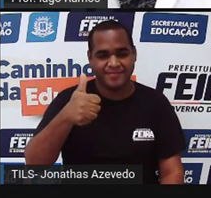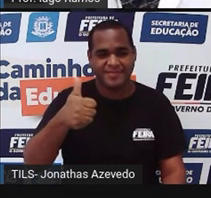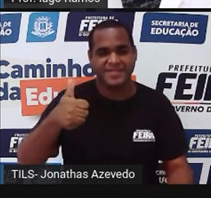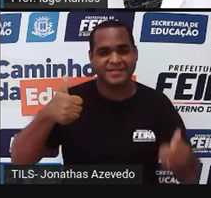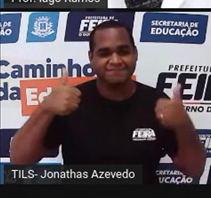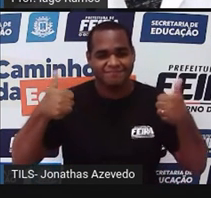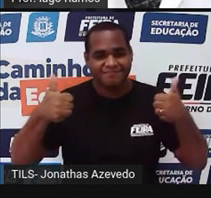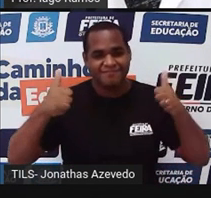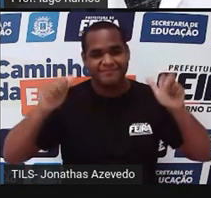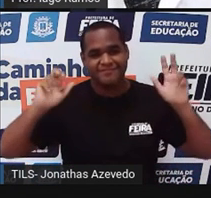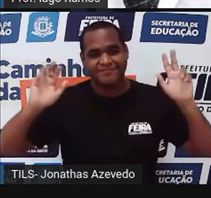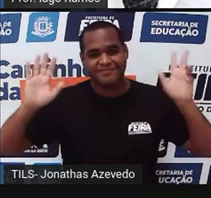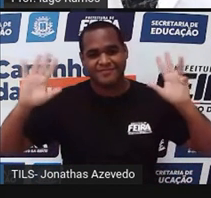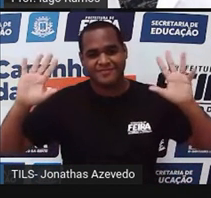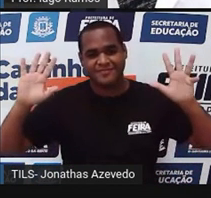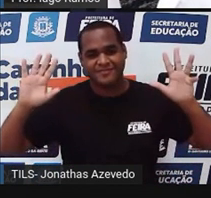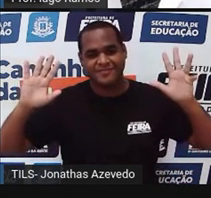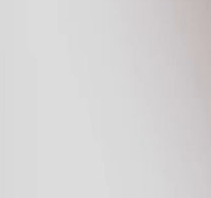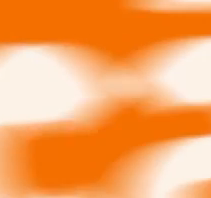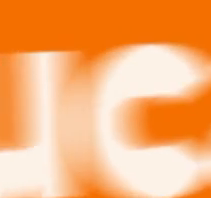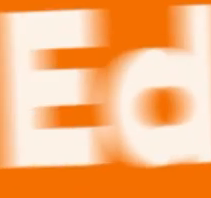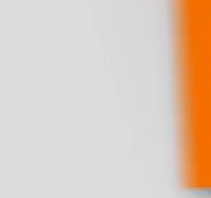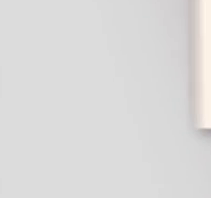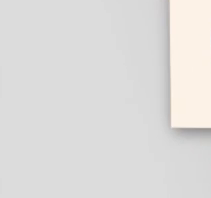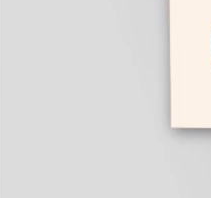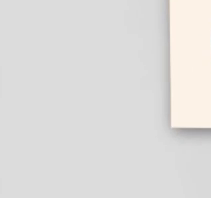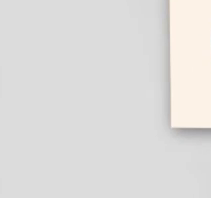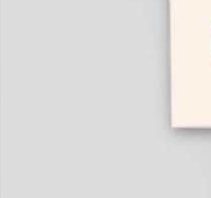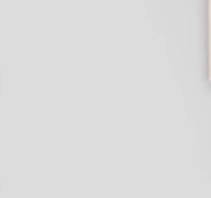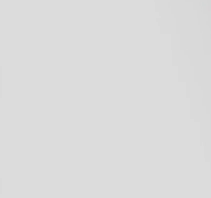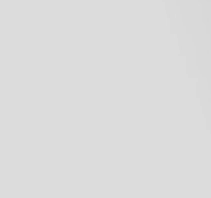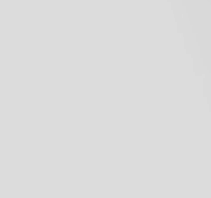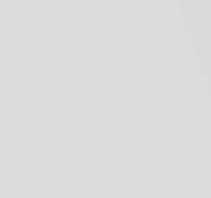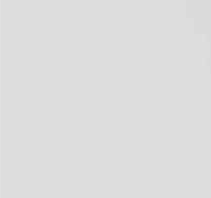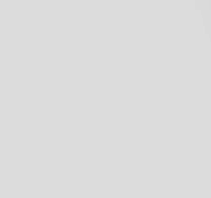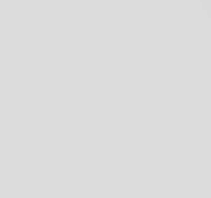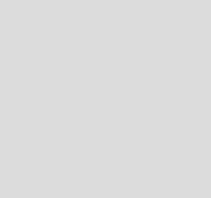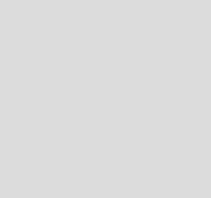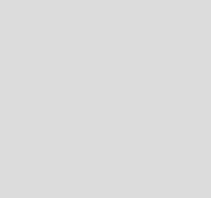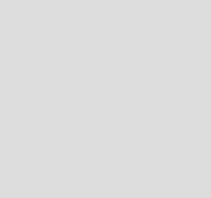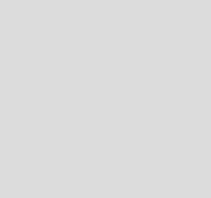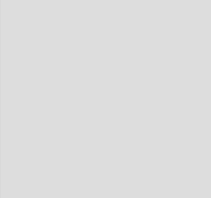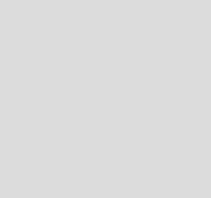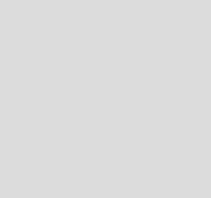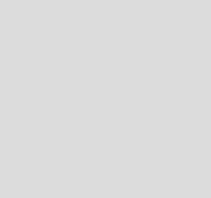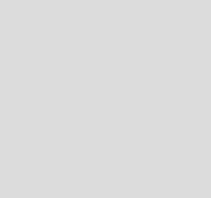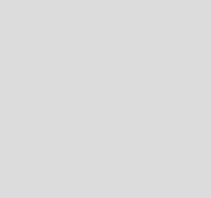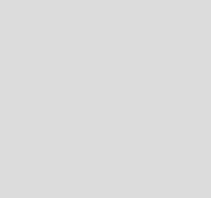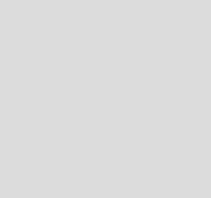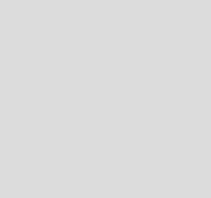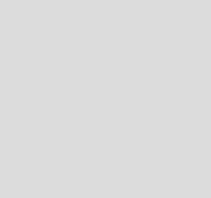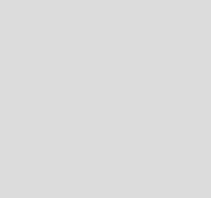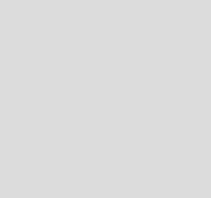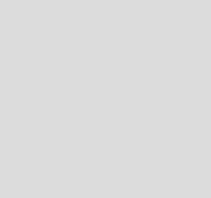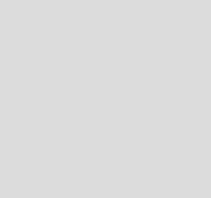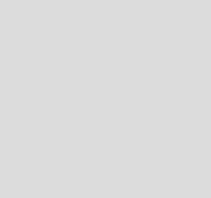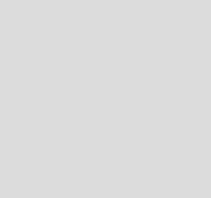É isso aí valeu bye bye Tchau Tchau Tchau Tchau Tchau Tchau